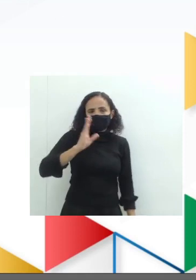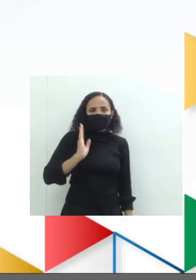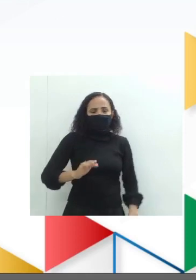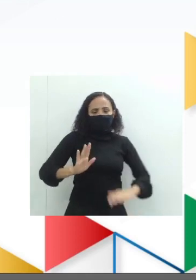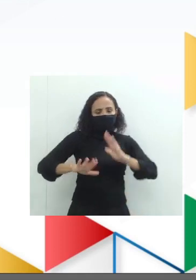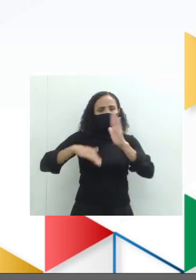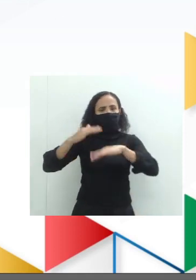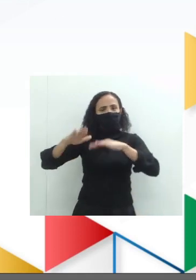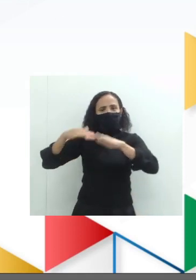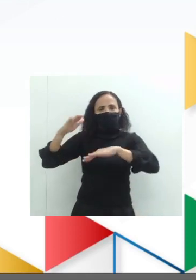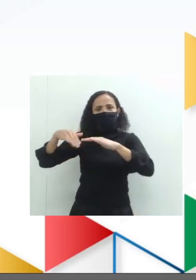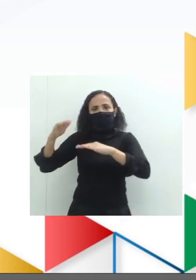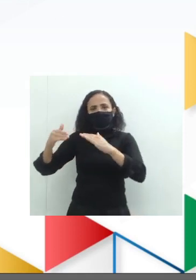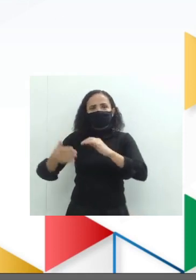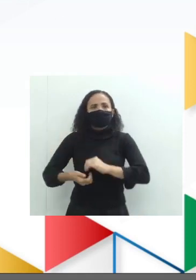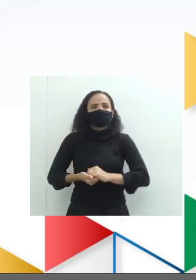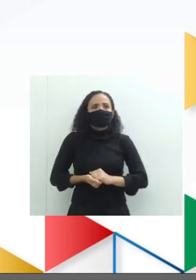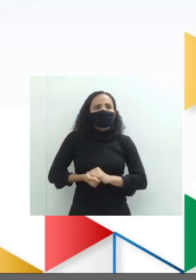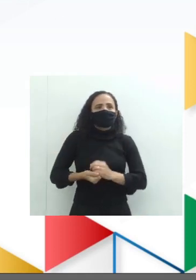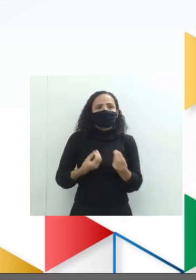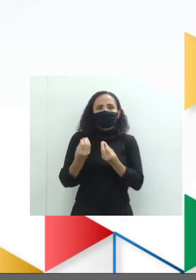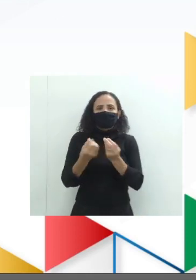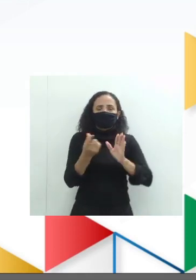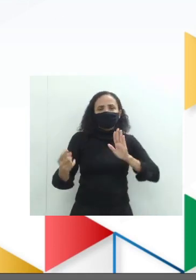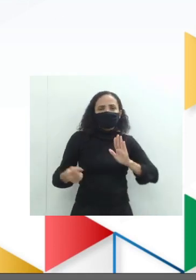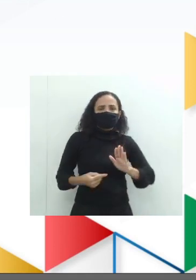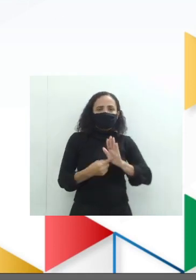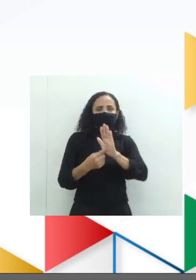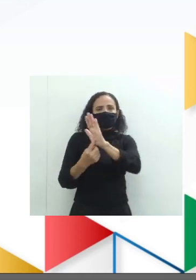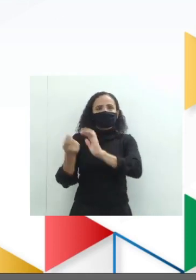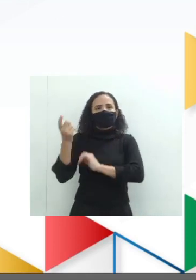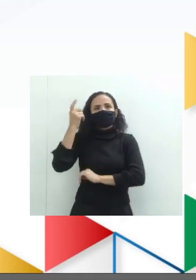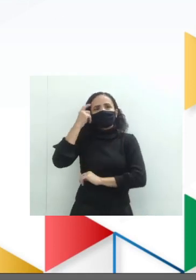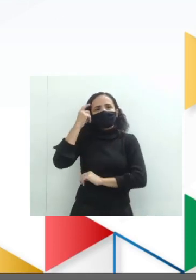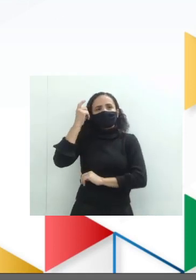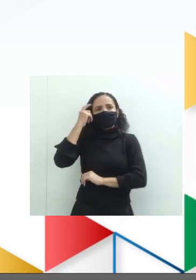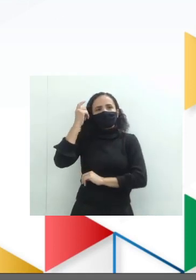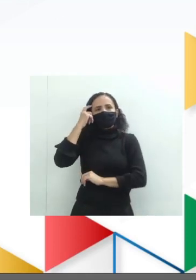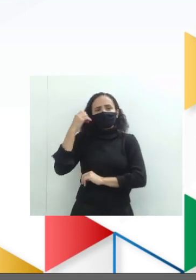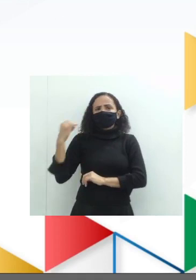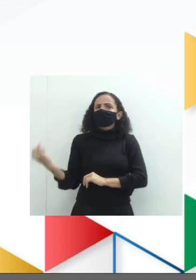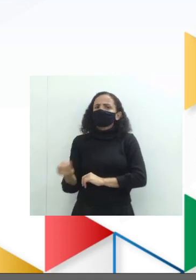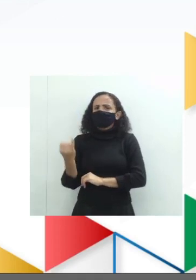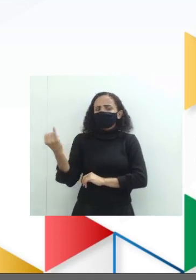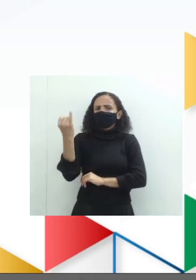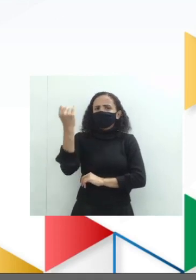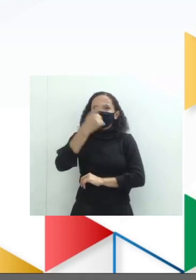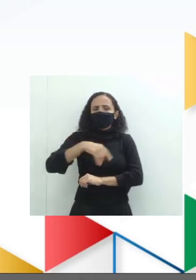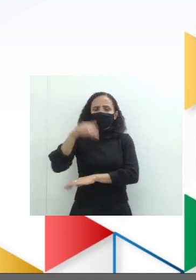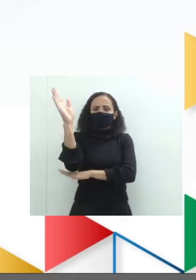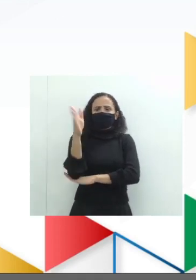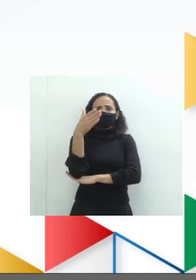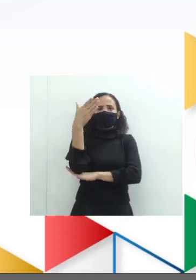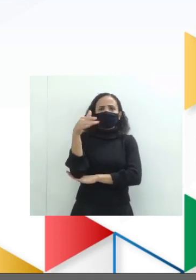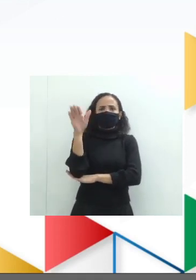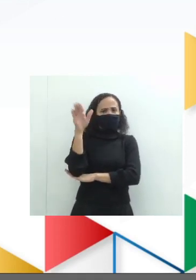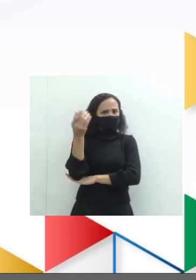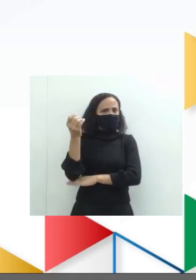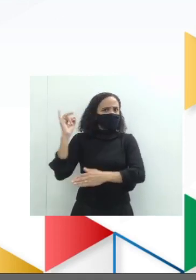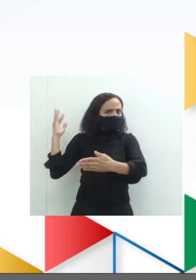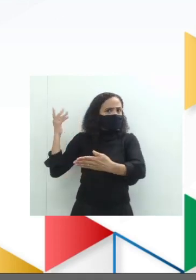evoluindo, peguei uma questão aí que traz pra gente um pensamento já distinto, muito parecido com aquele da bandeira. Preste atenção,